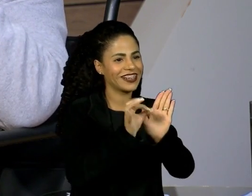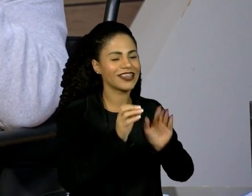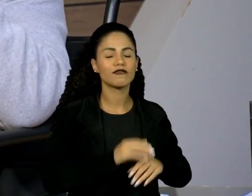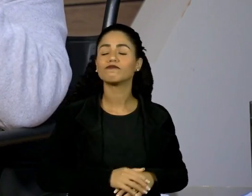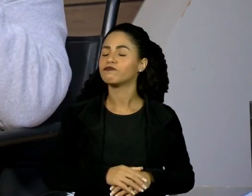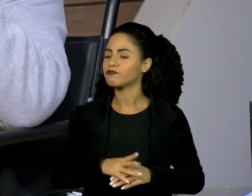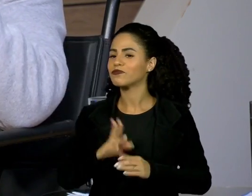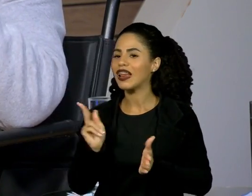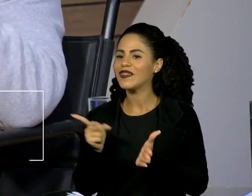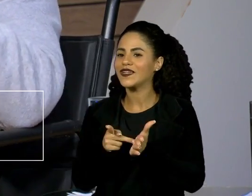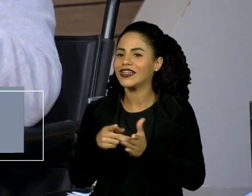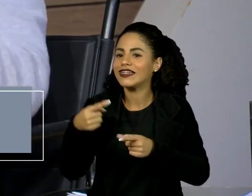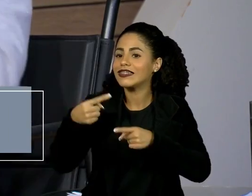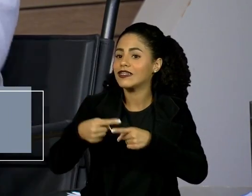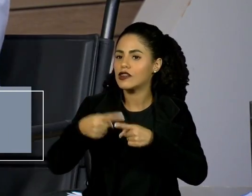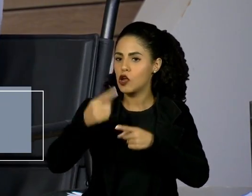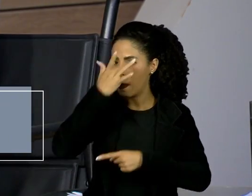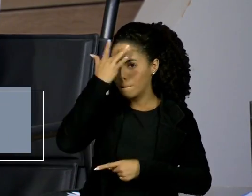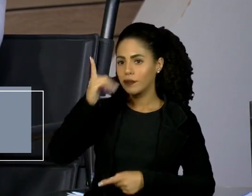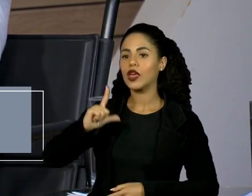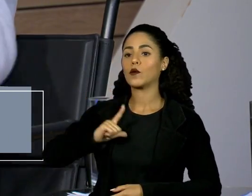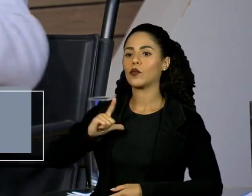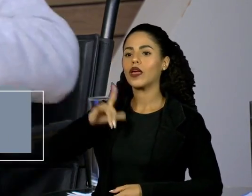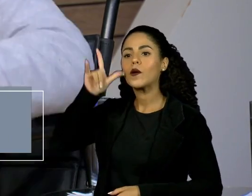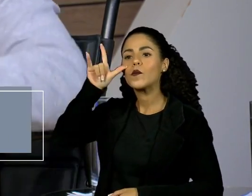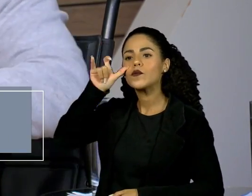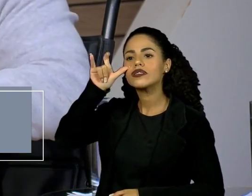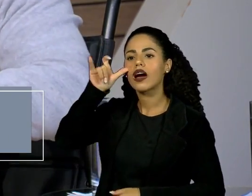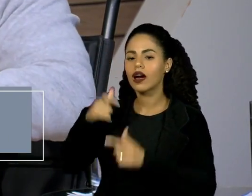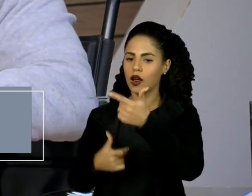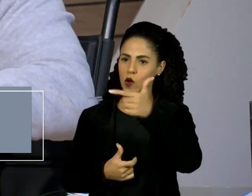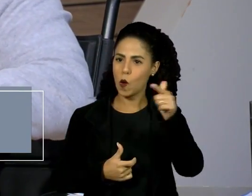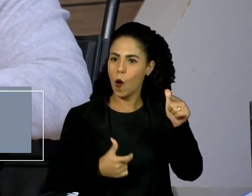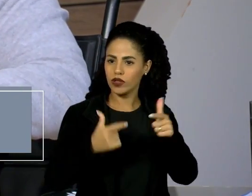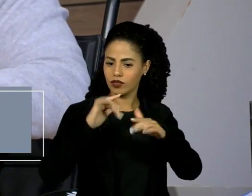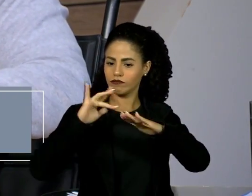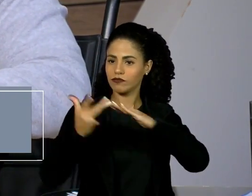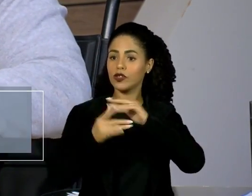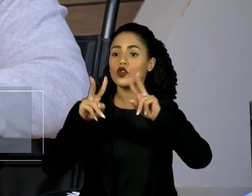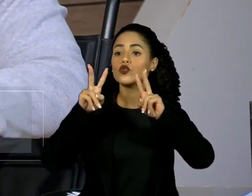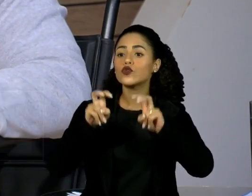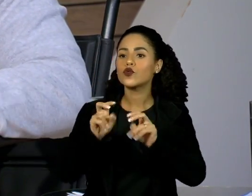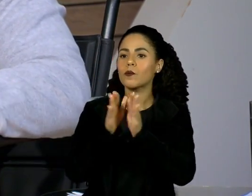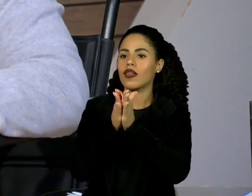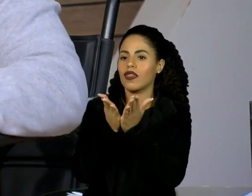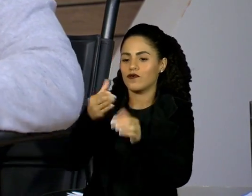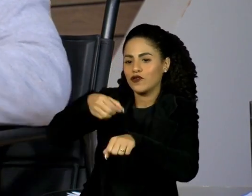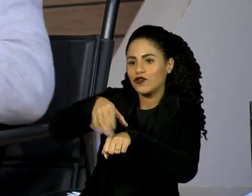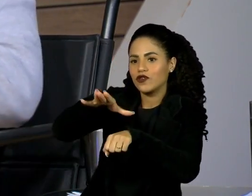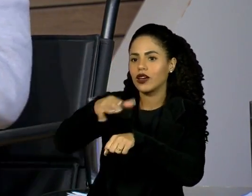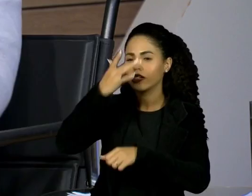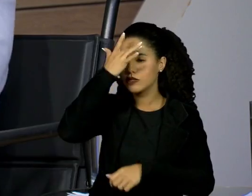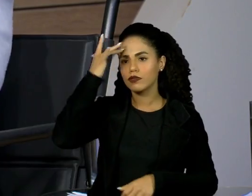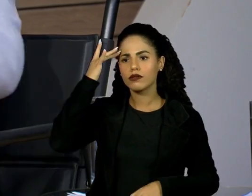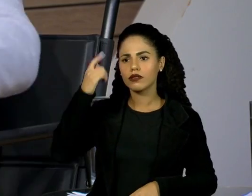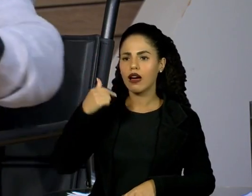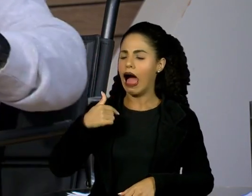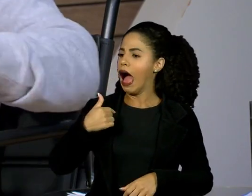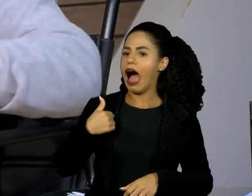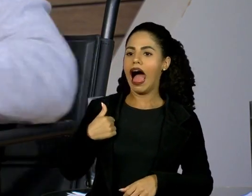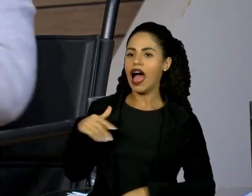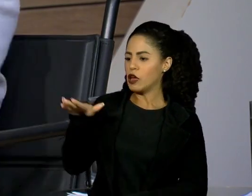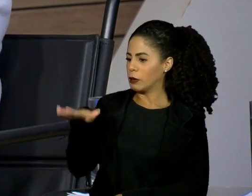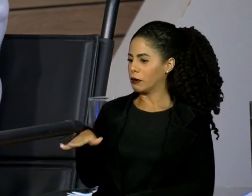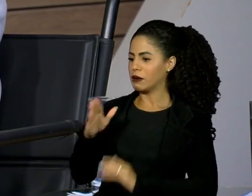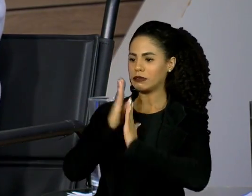porque... As pessoas, por eu ter um Instagram e outras redes para falar sobre livros, é comum as pessoas já acharem que eu já fui aquela